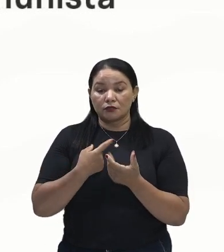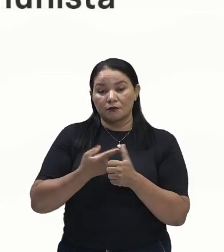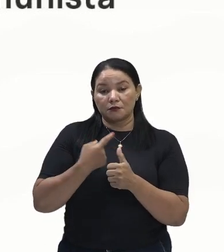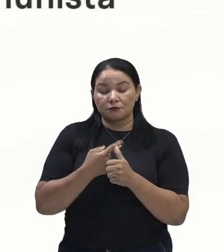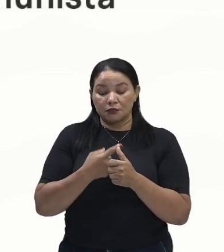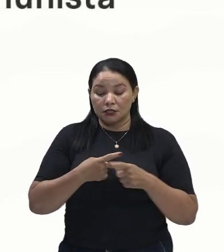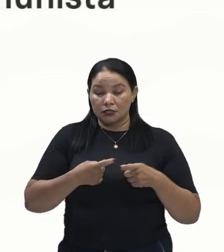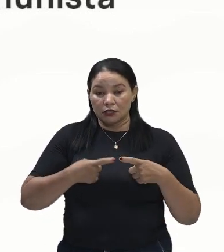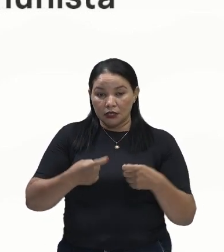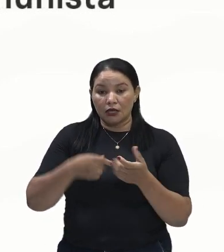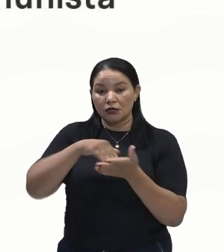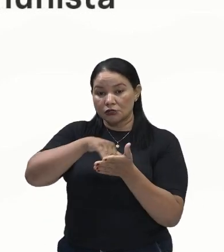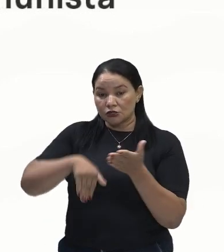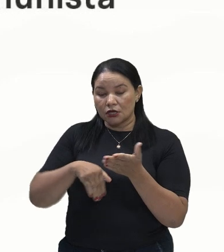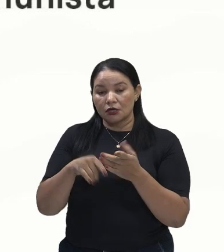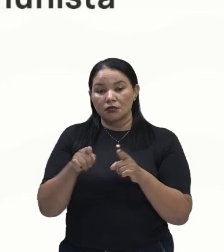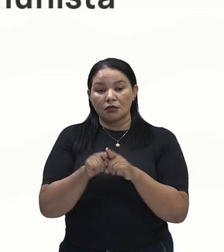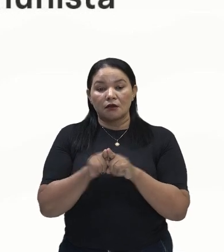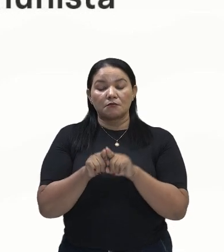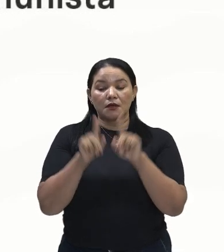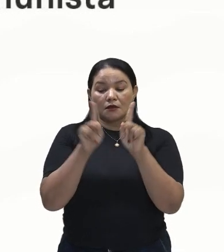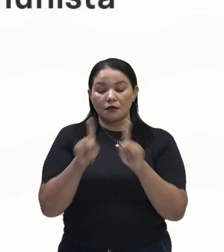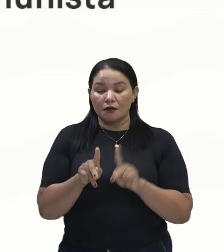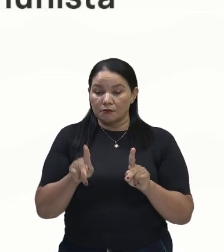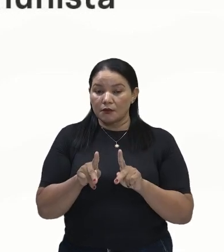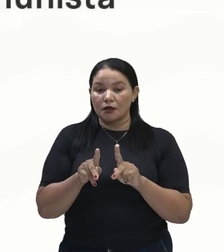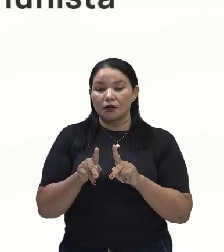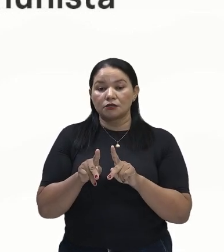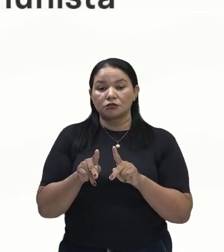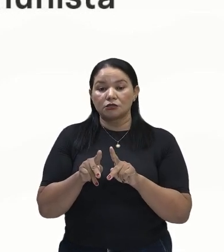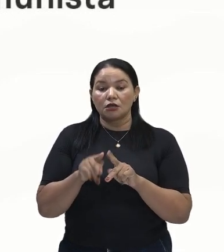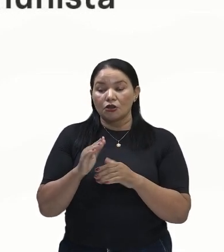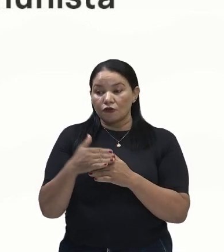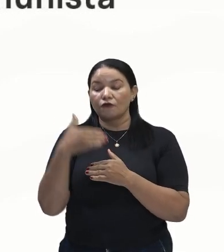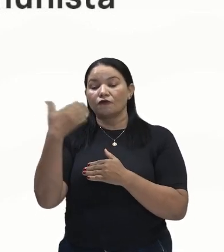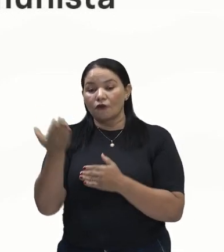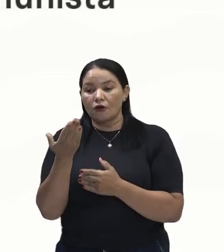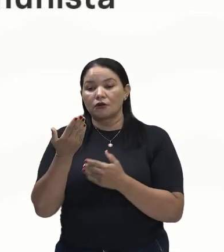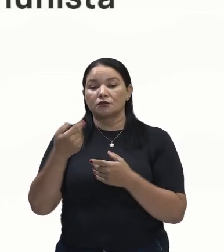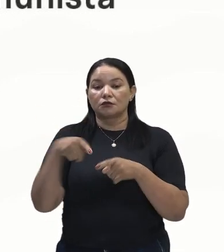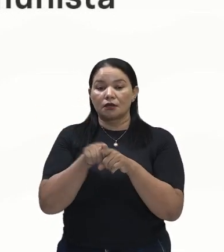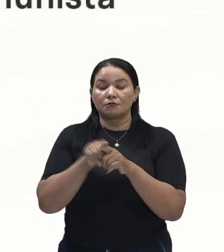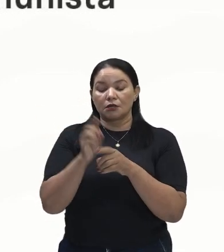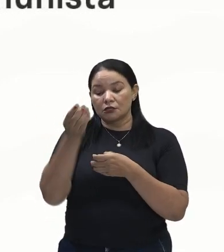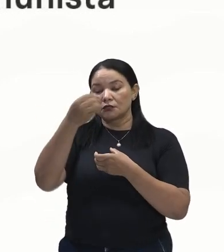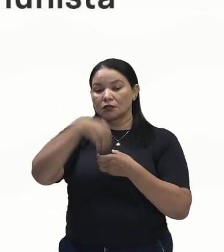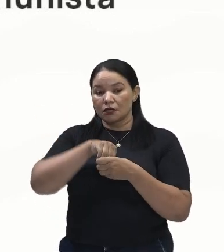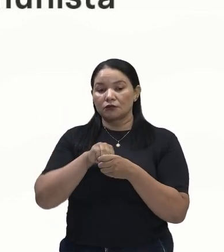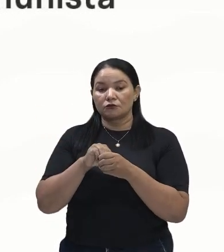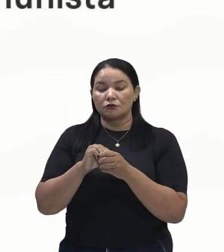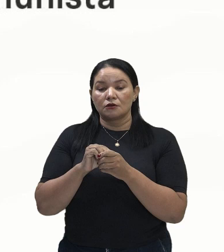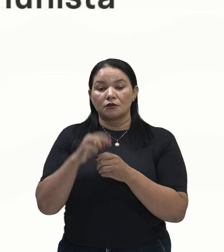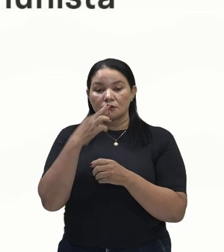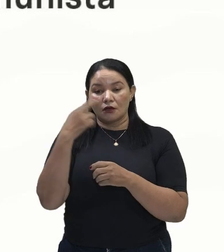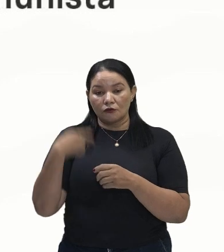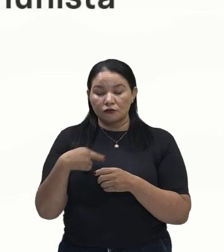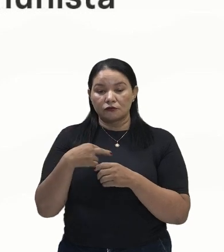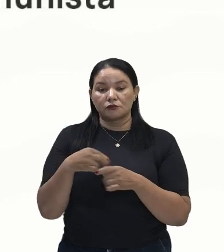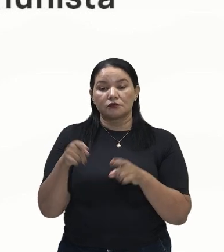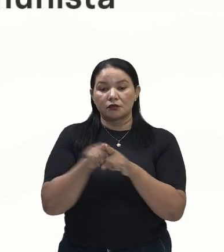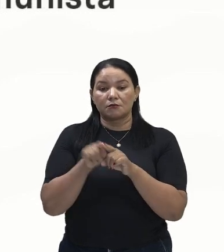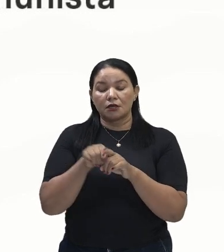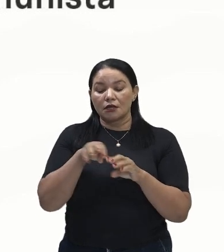Guerra Mundial, ao apaziguamento tanto externo quanto interno.